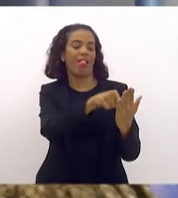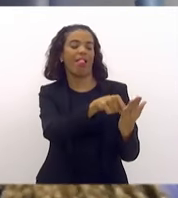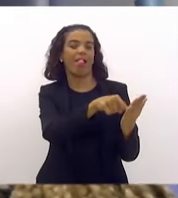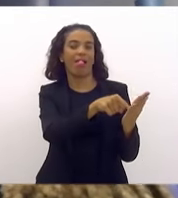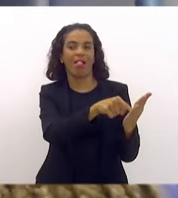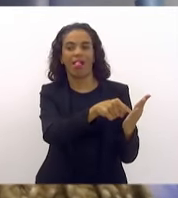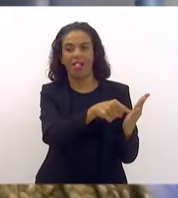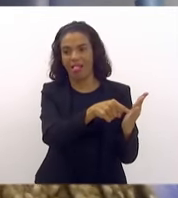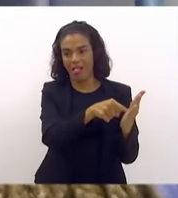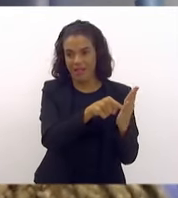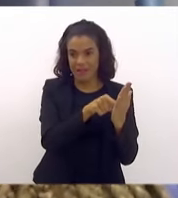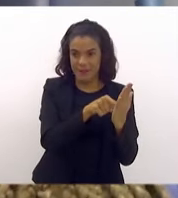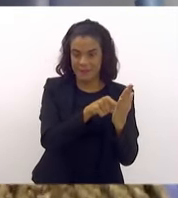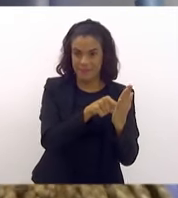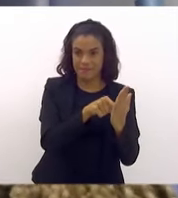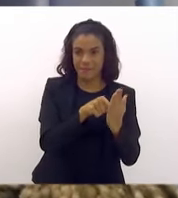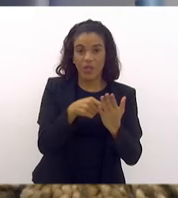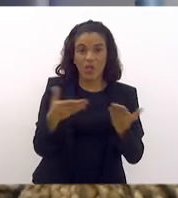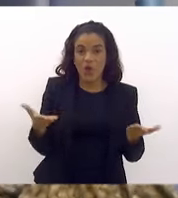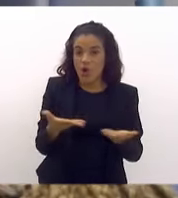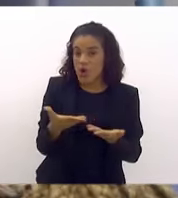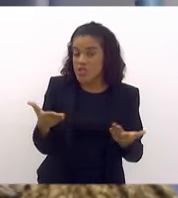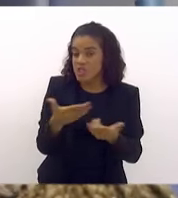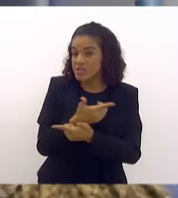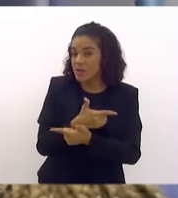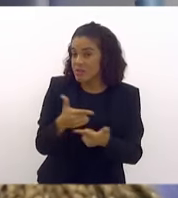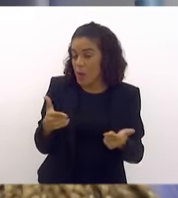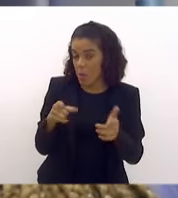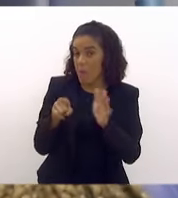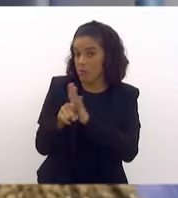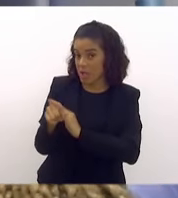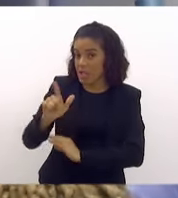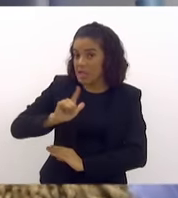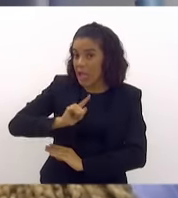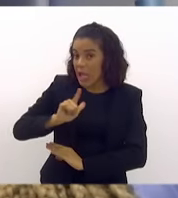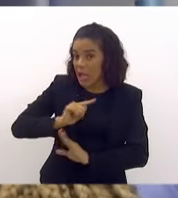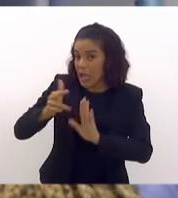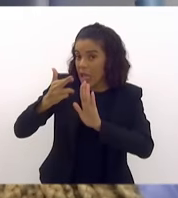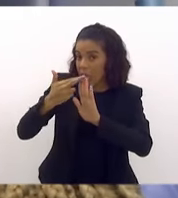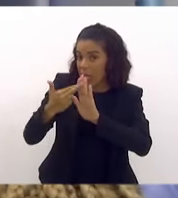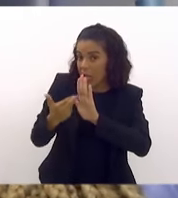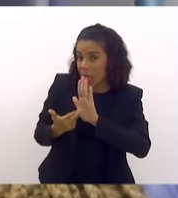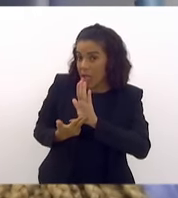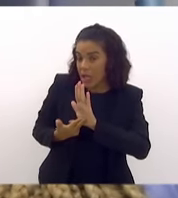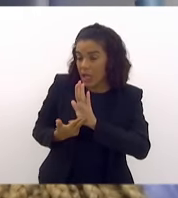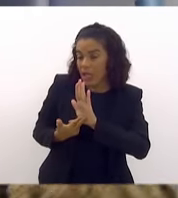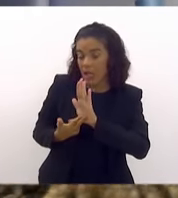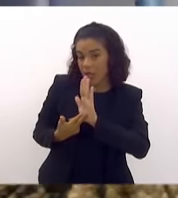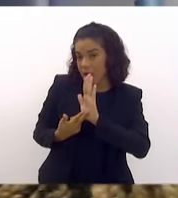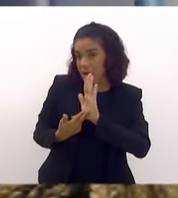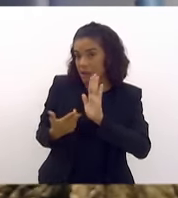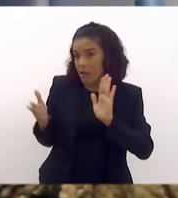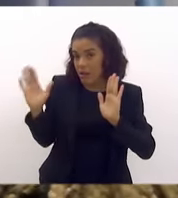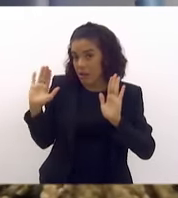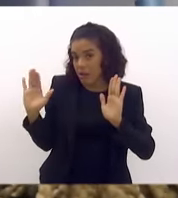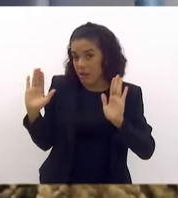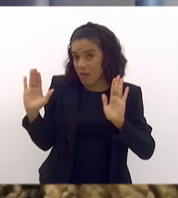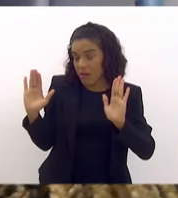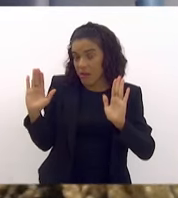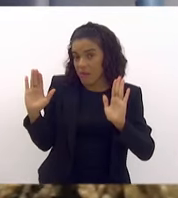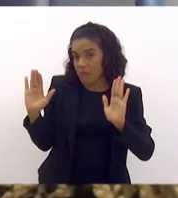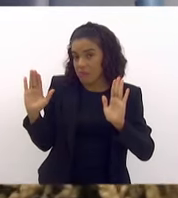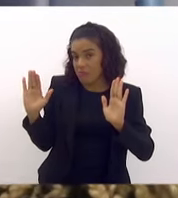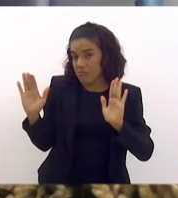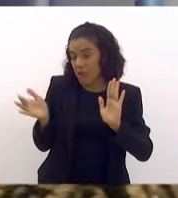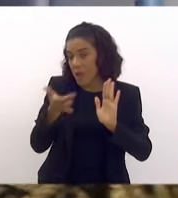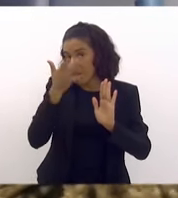eh as não existe E aí eu perguntei se existia alguma normativa para aquela pessoa ir